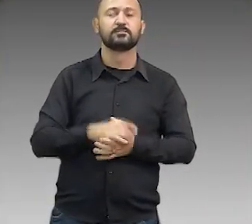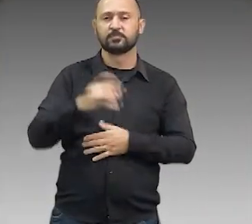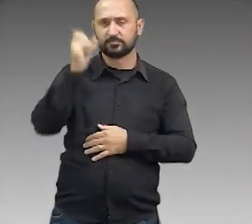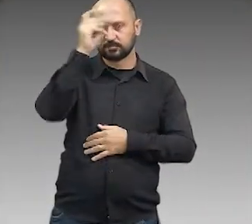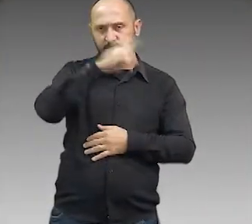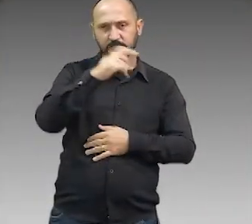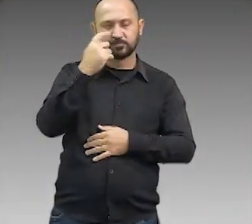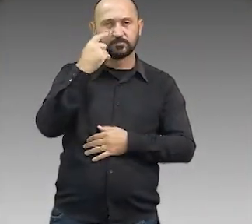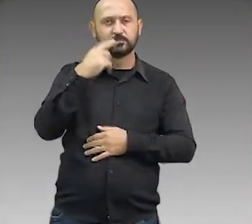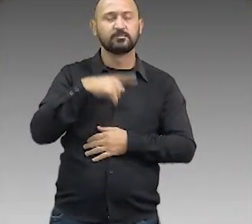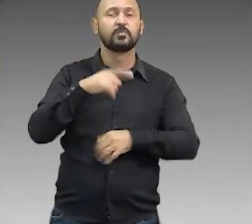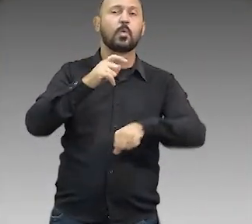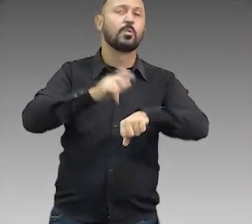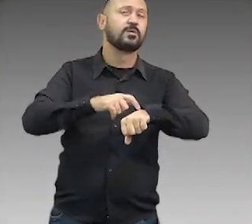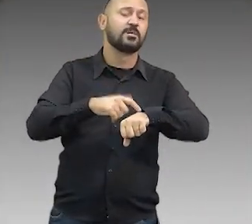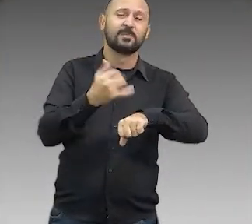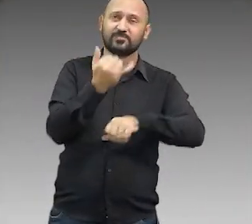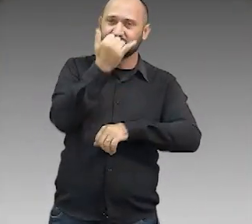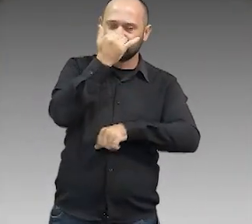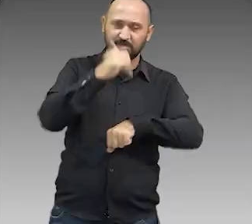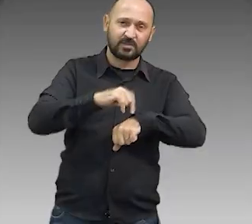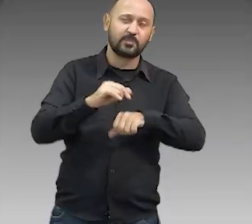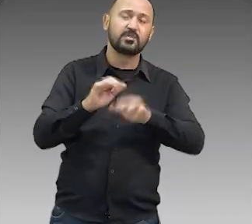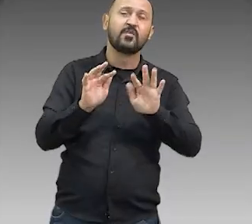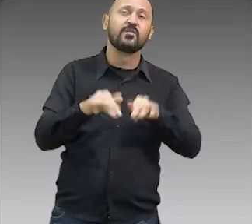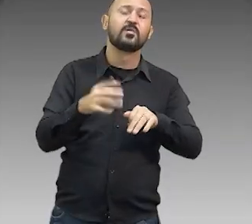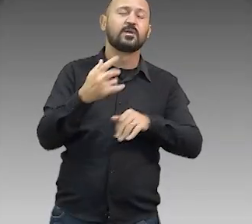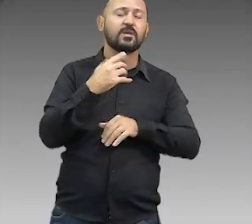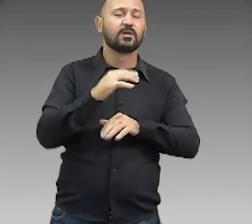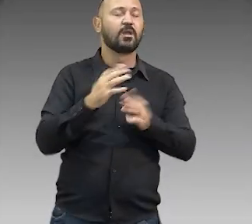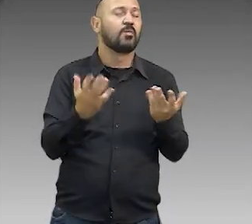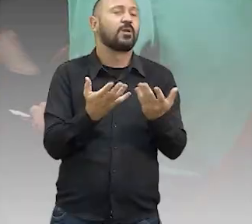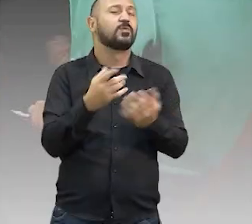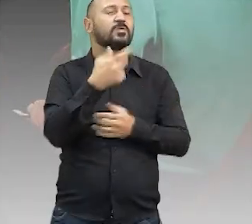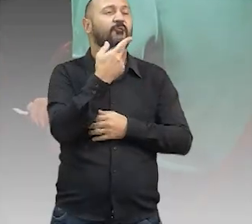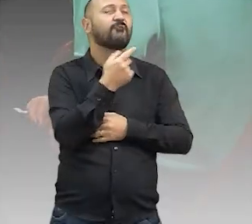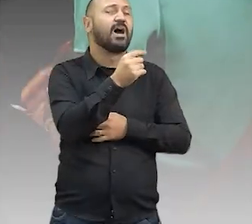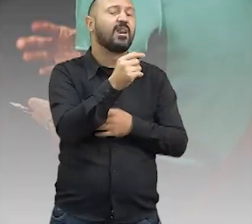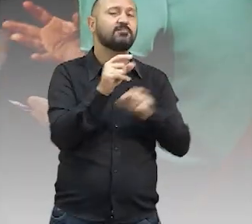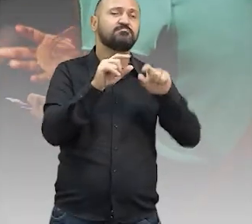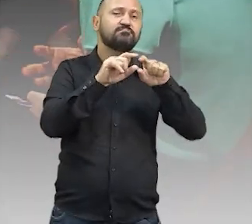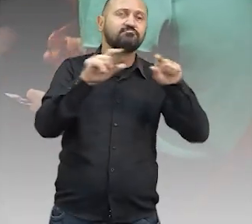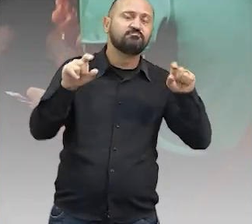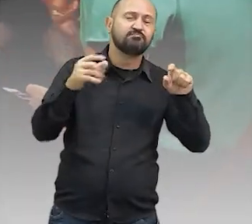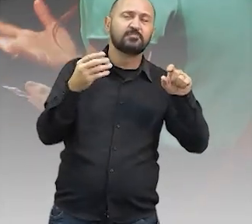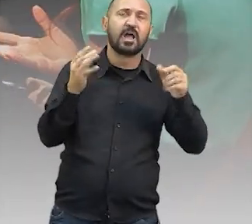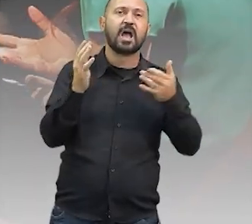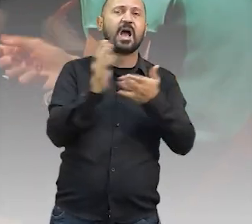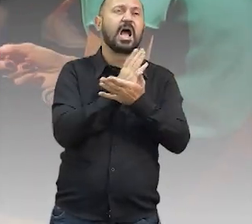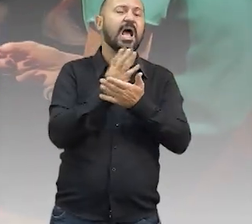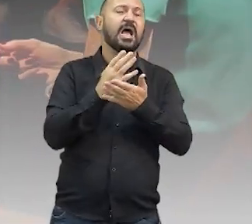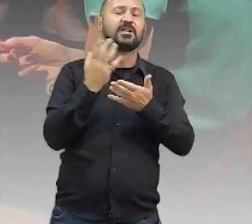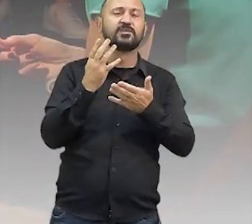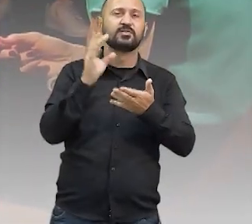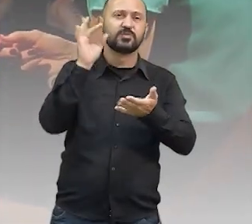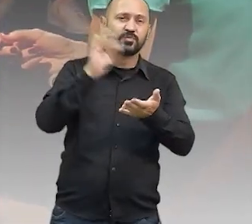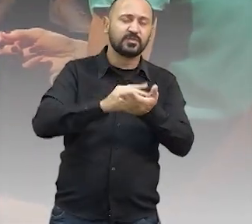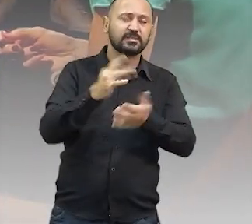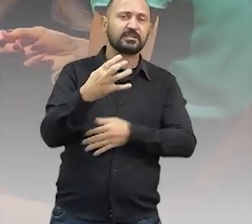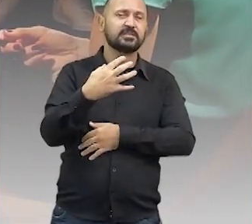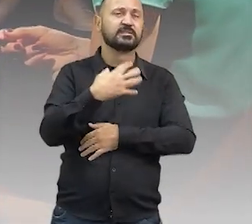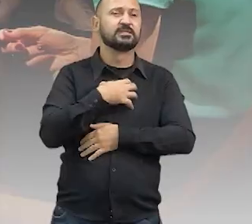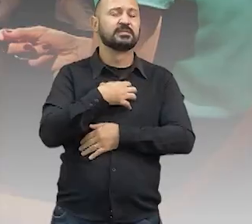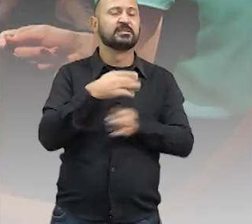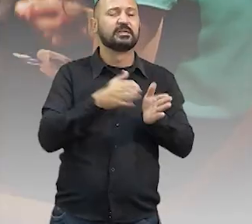nosso tempo, infelizmente, acabou, para encerrar, eu queria que o senhor comentasse, assim, algo que realmente tenha te tocado nesse tempo